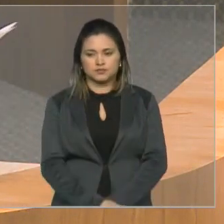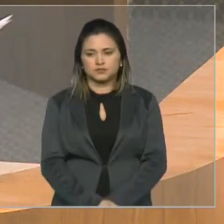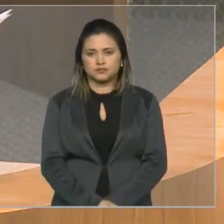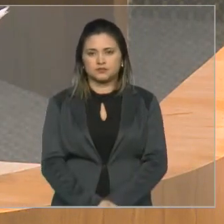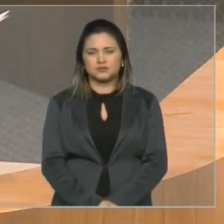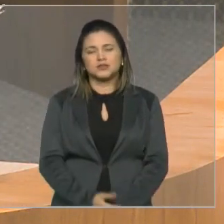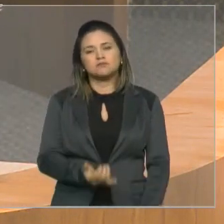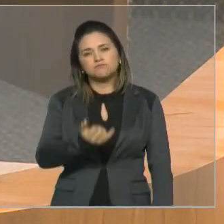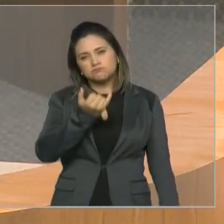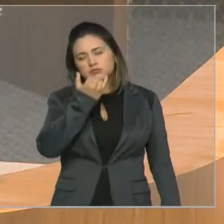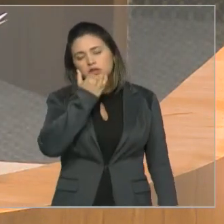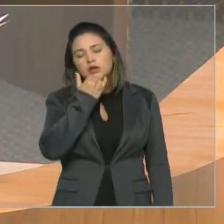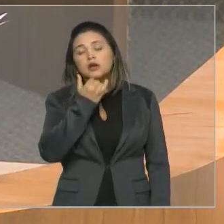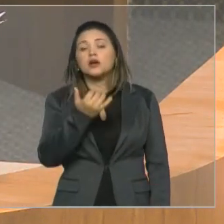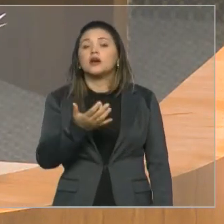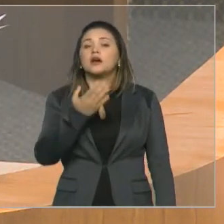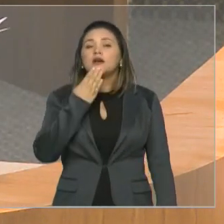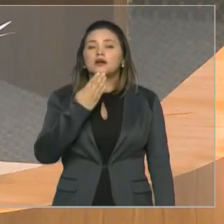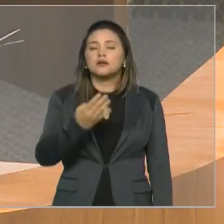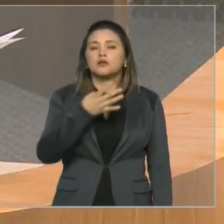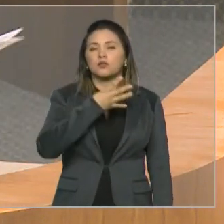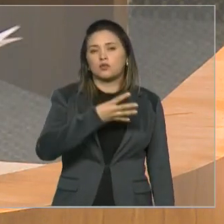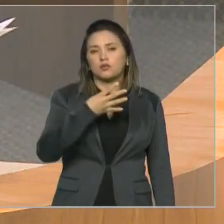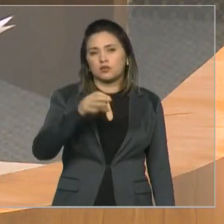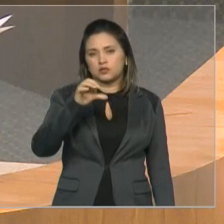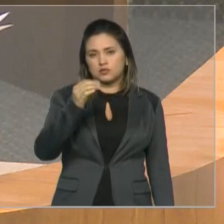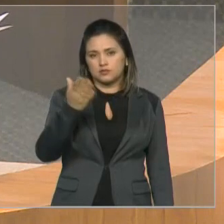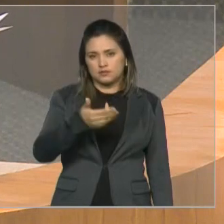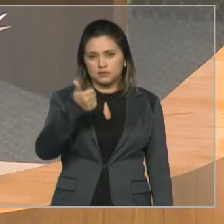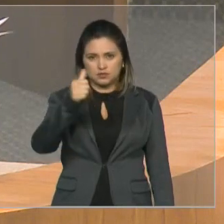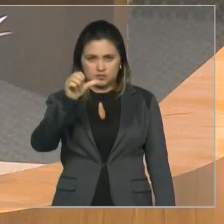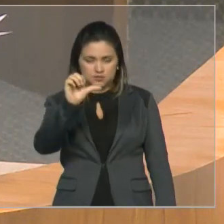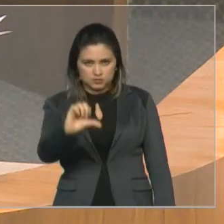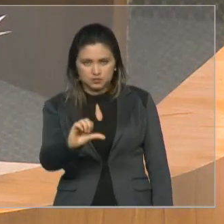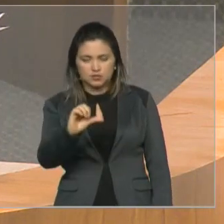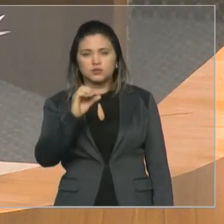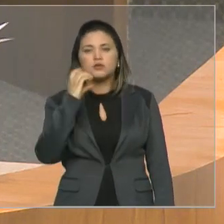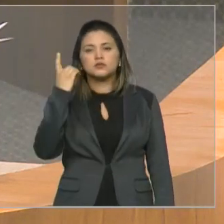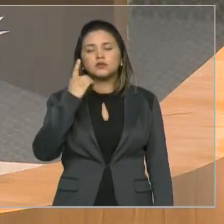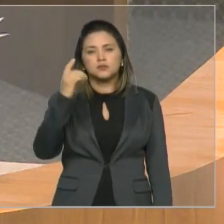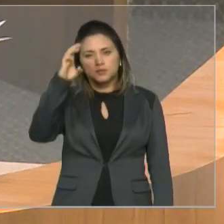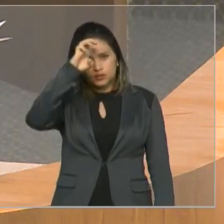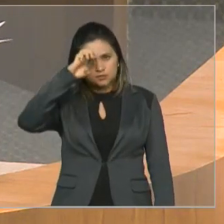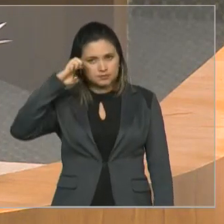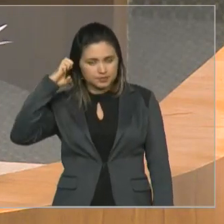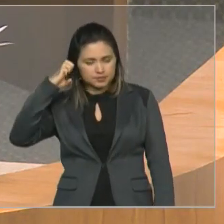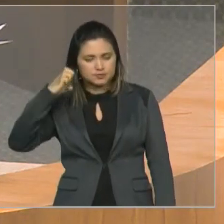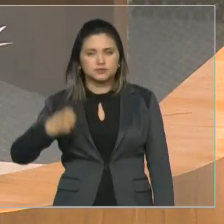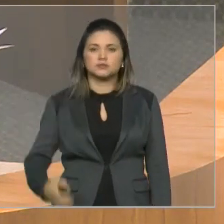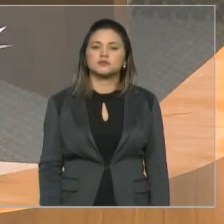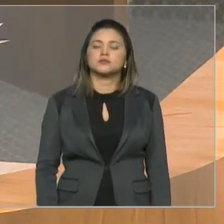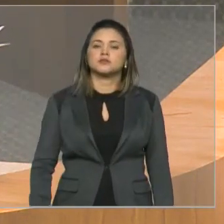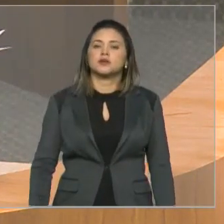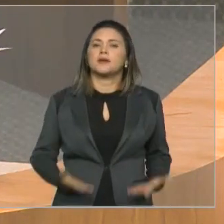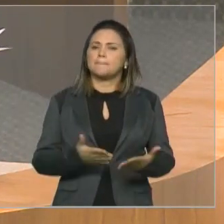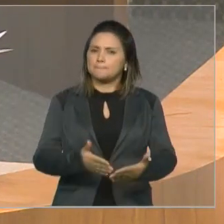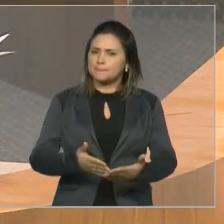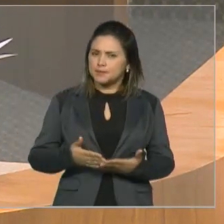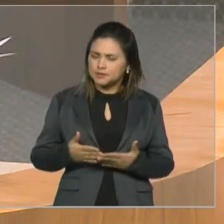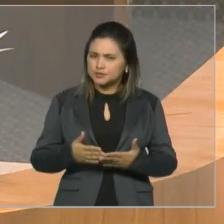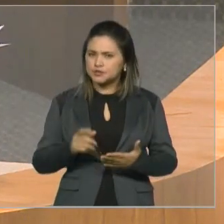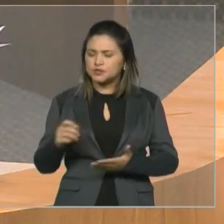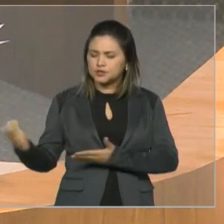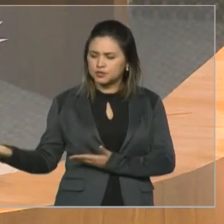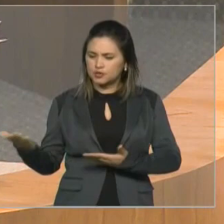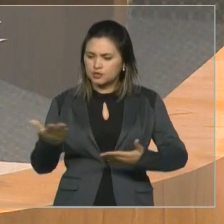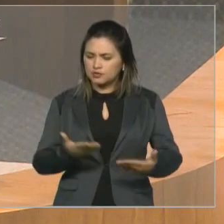o requerimento 449/2018, de autoria do deputado Eduardo Braide, que requer, depois de ouvida o plenário, que seja convidado